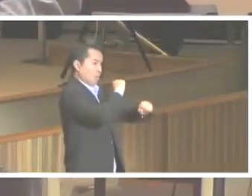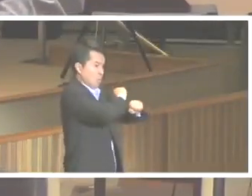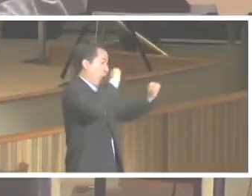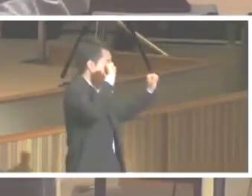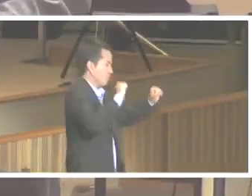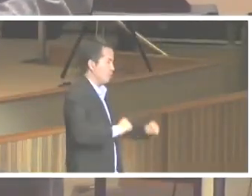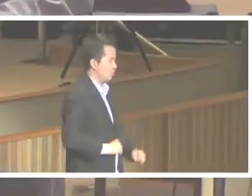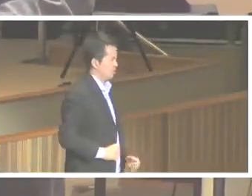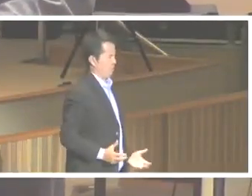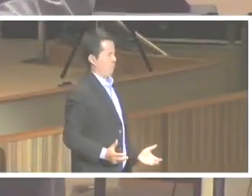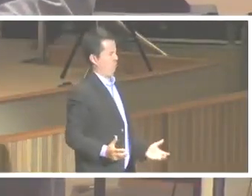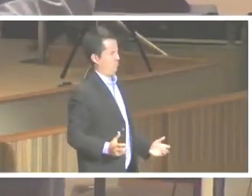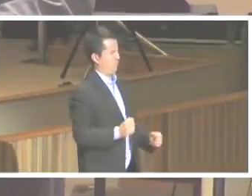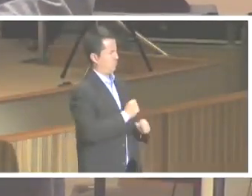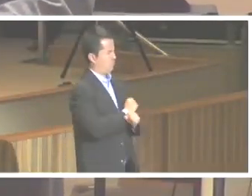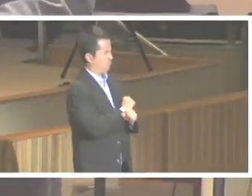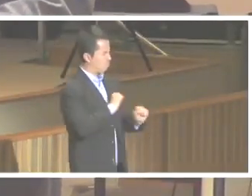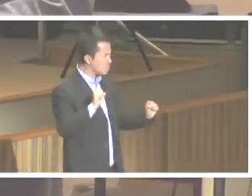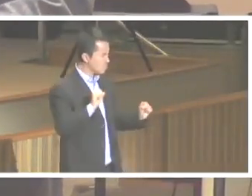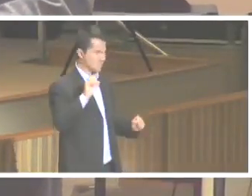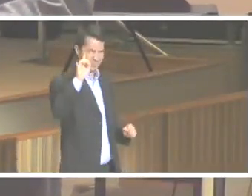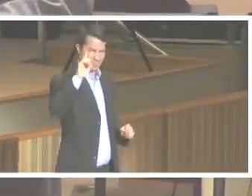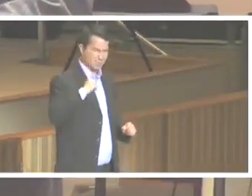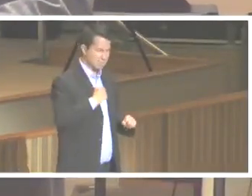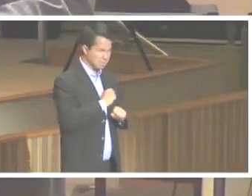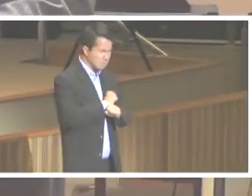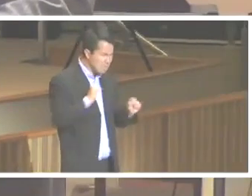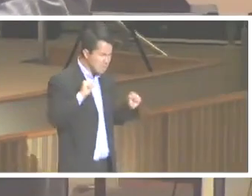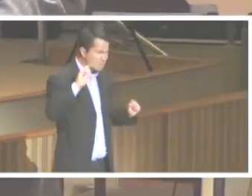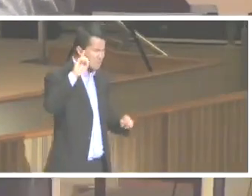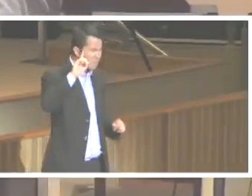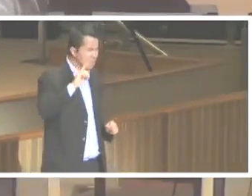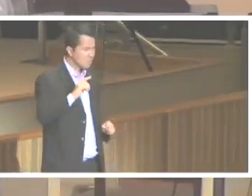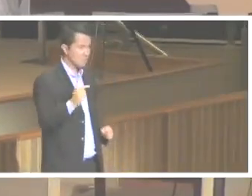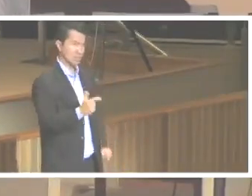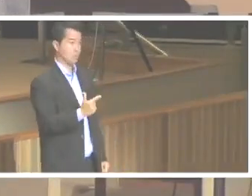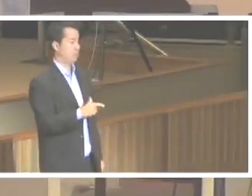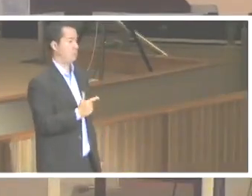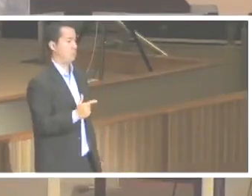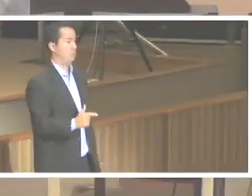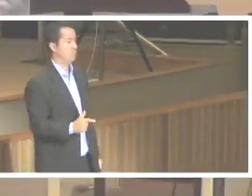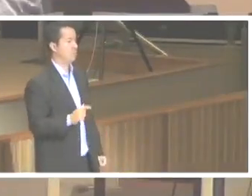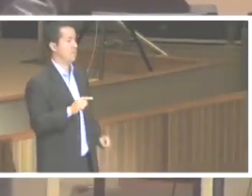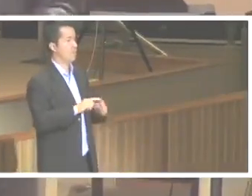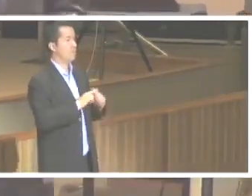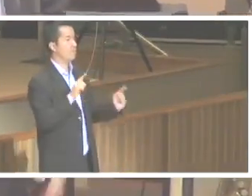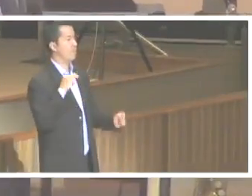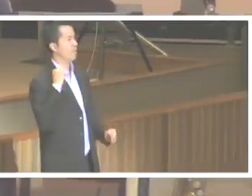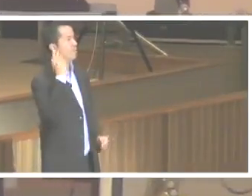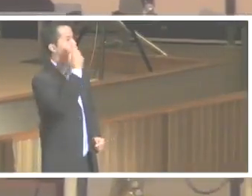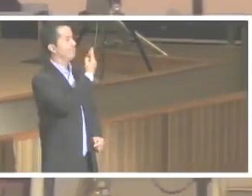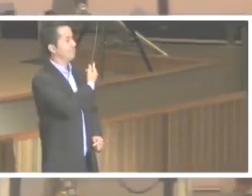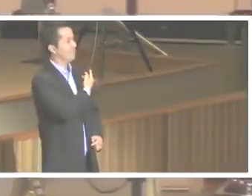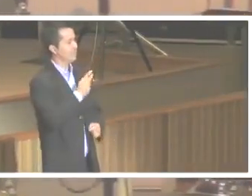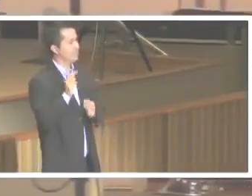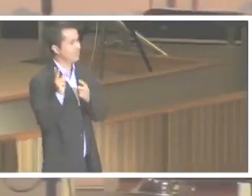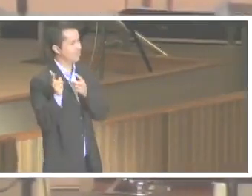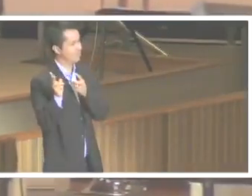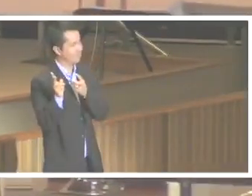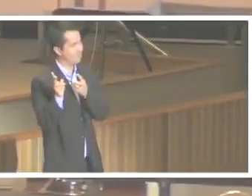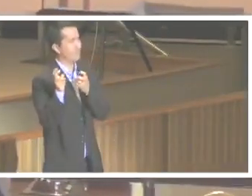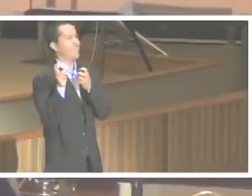interessante que maria rita celebrando a esse tipo de deus se você lembra a visitação de